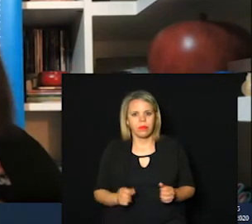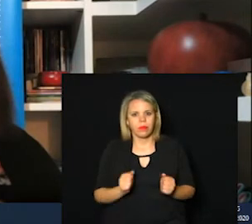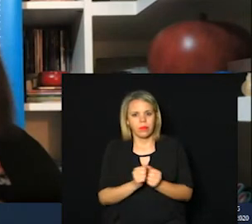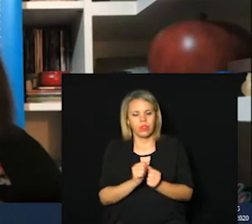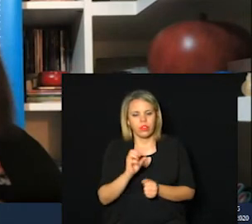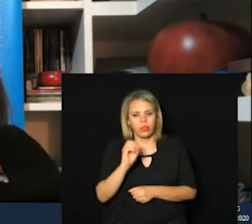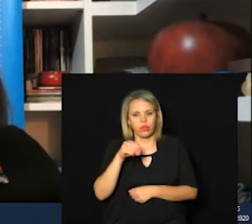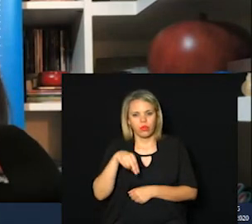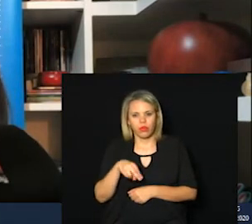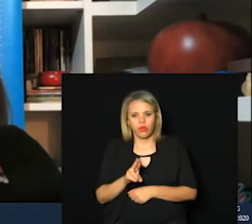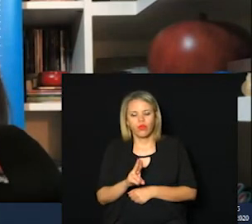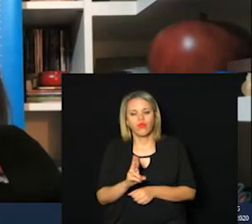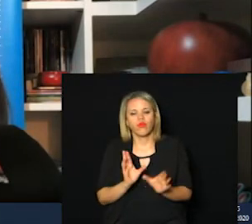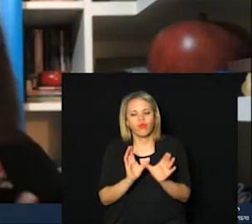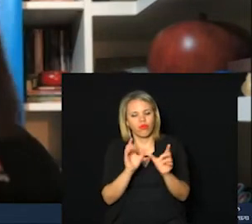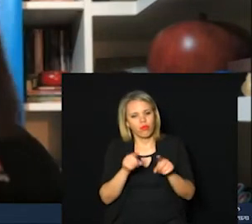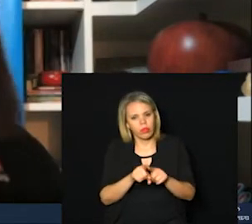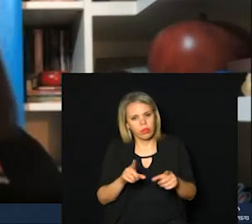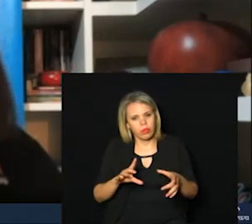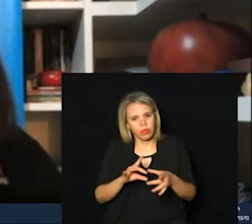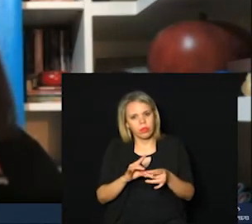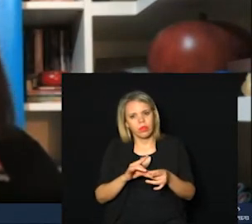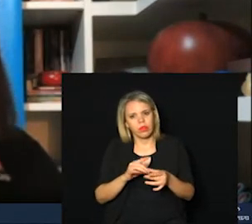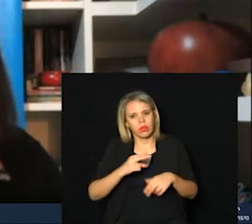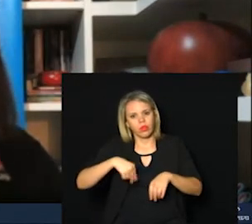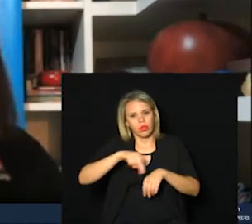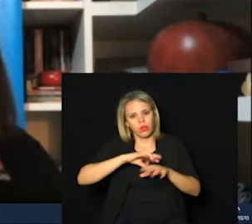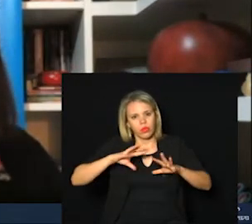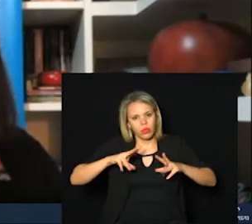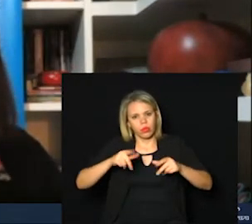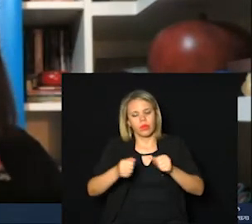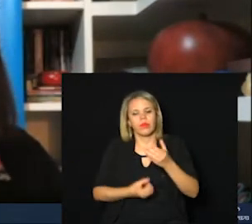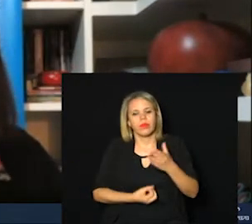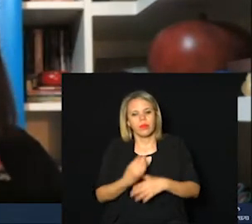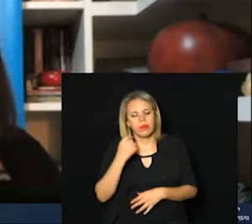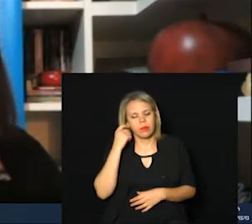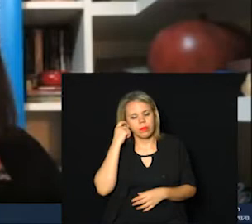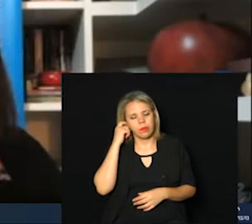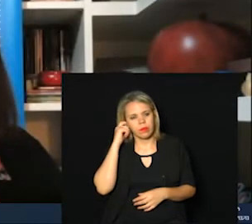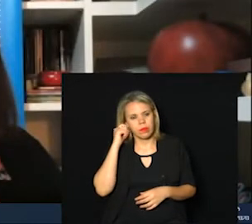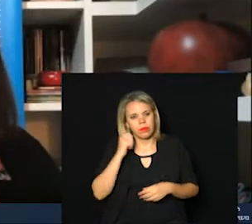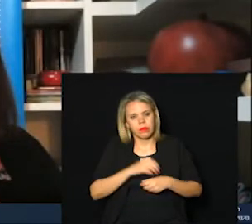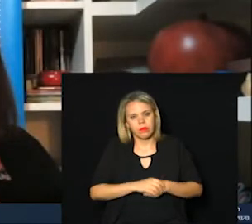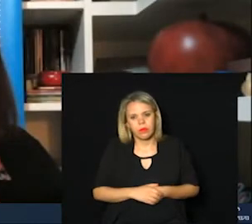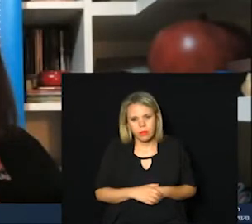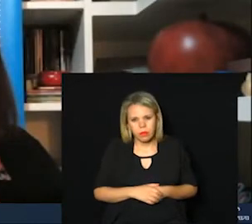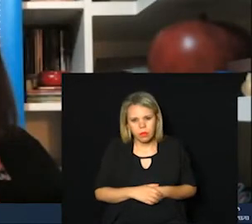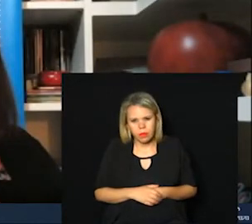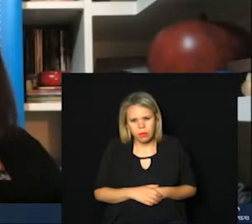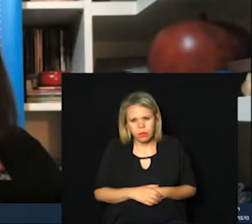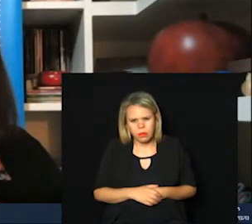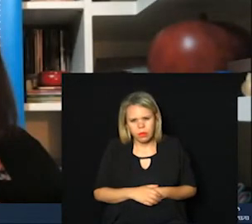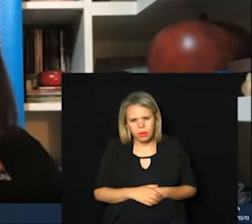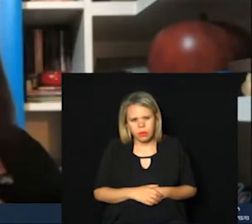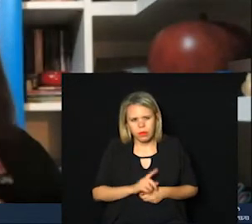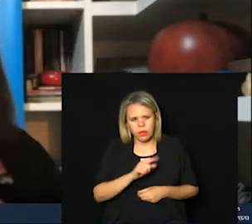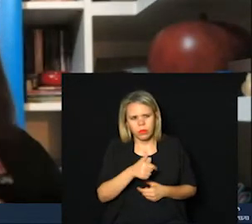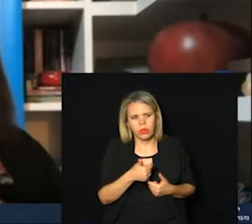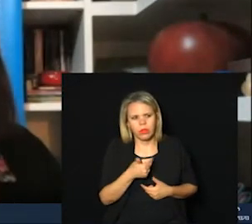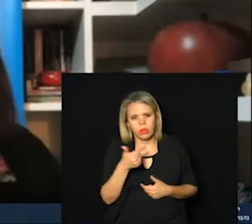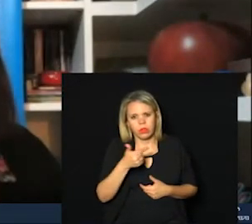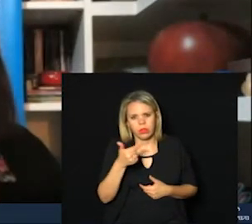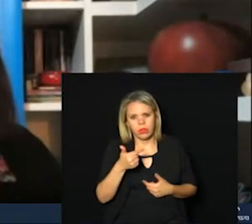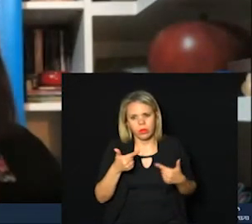ONU, substituindo a Liga das Nações, imediatamente após a Segunda Guerra